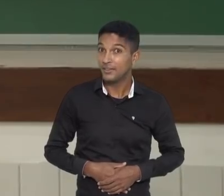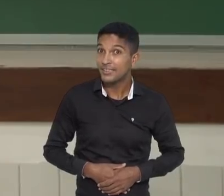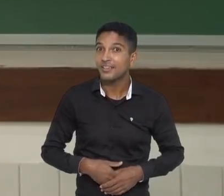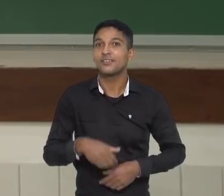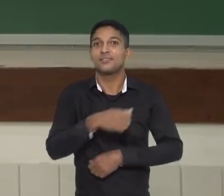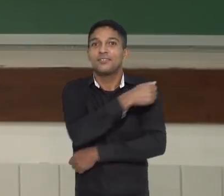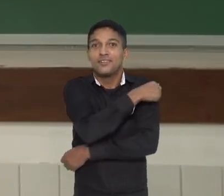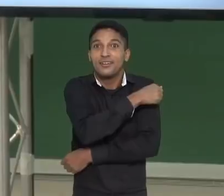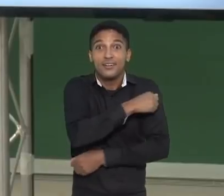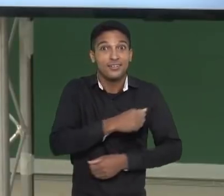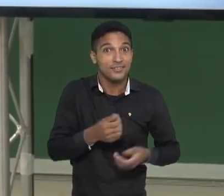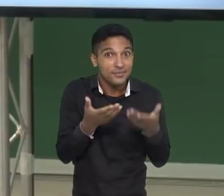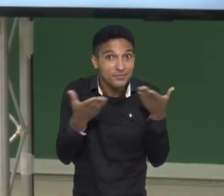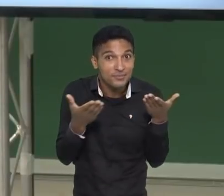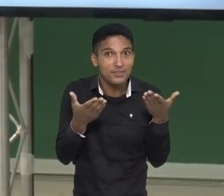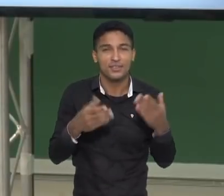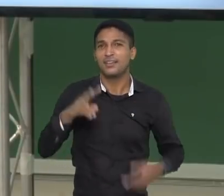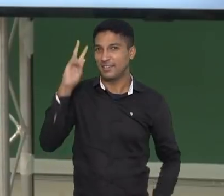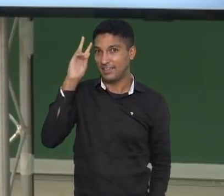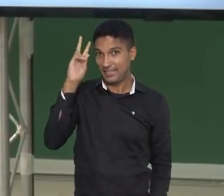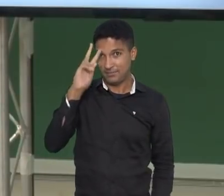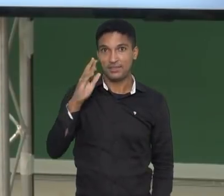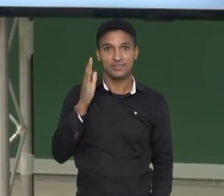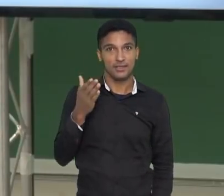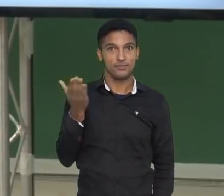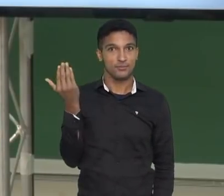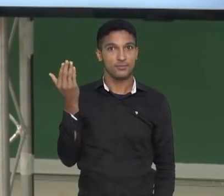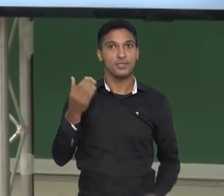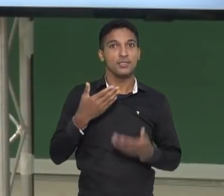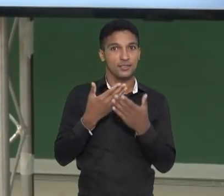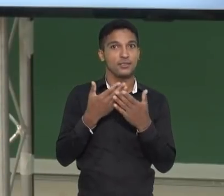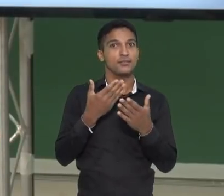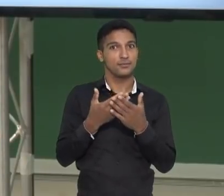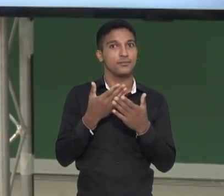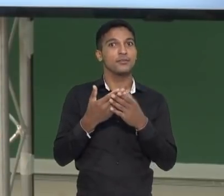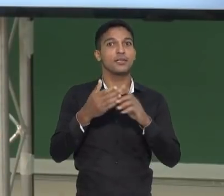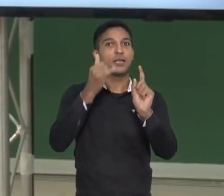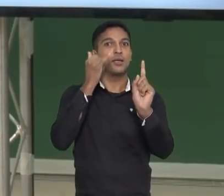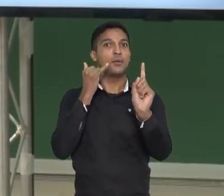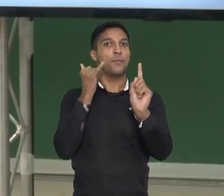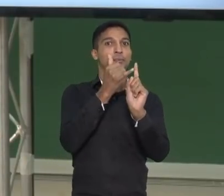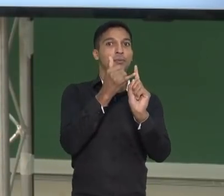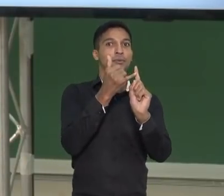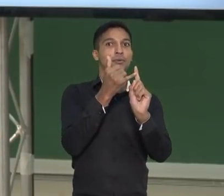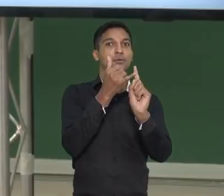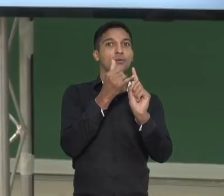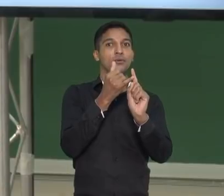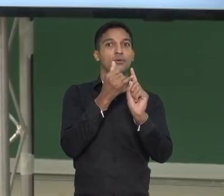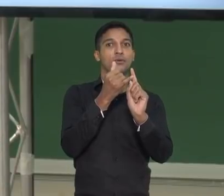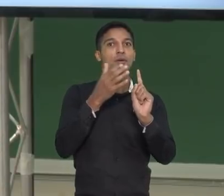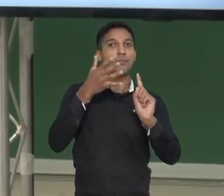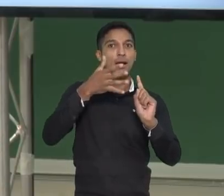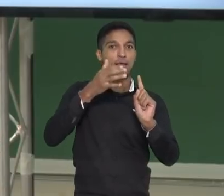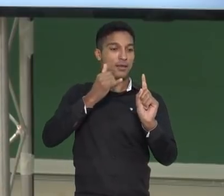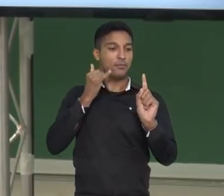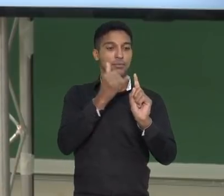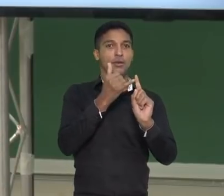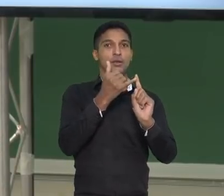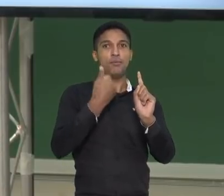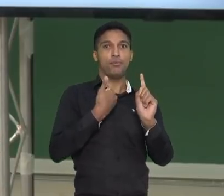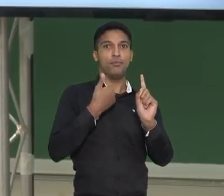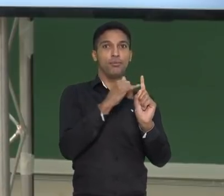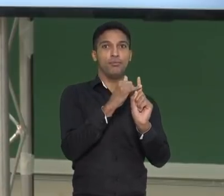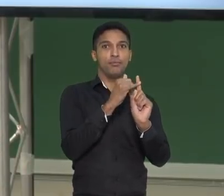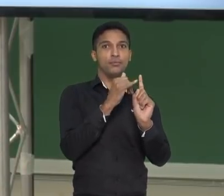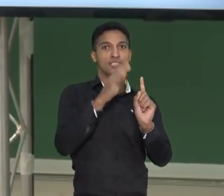aí, pessoal? Lembram então que nós trabalhamos o discurso direto e sempre nós precisamos retornar a ele.